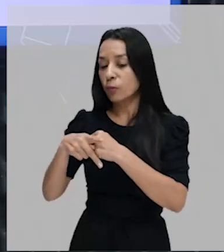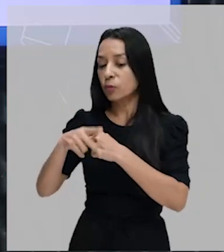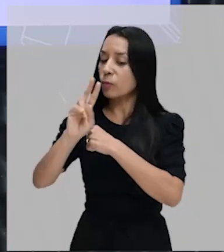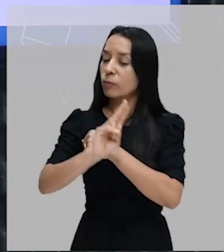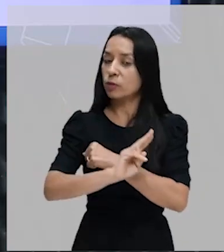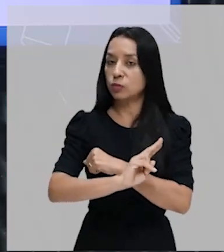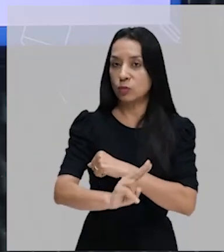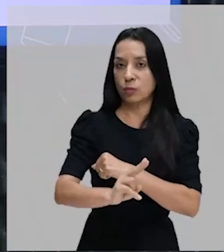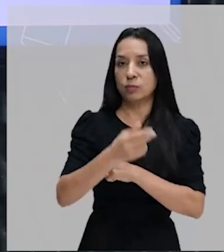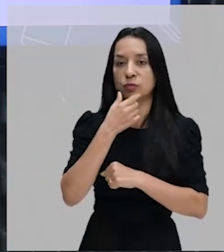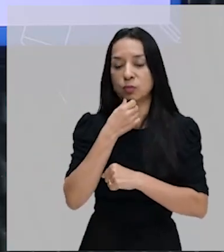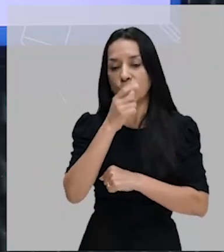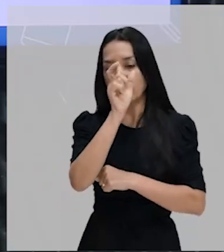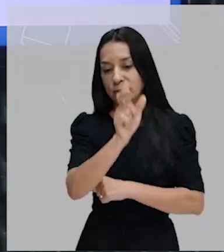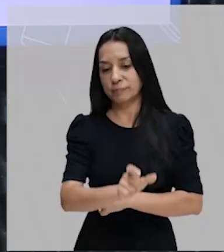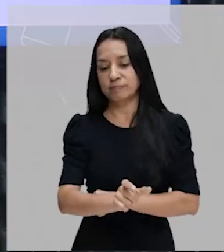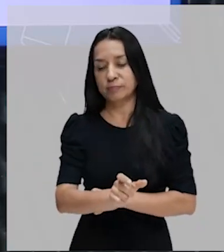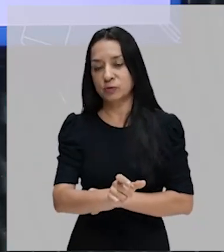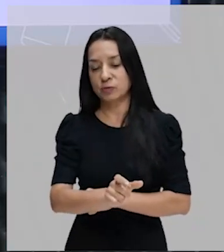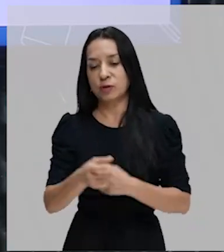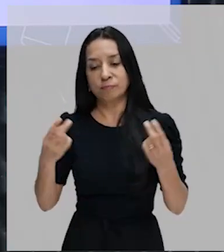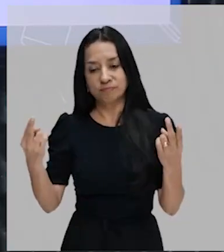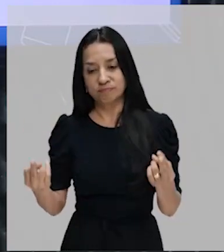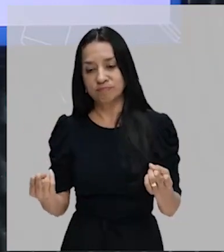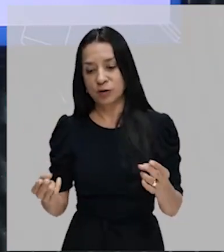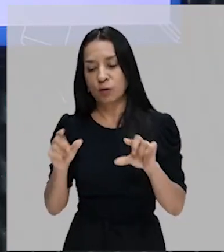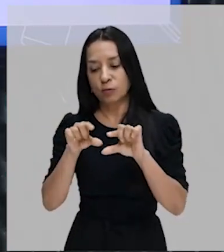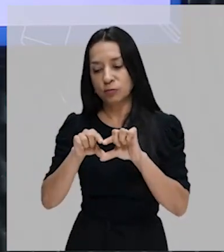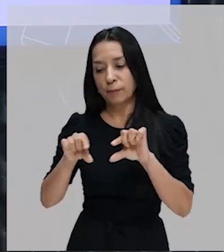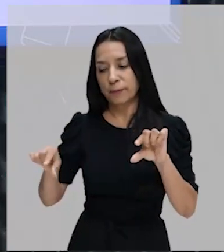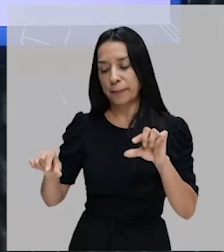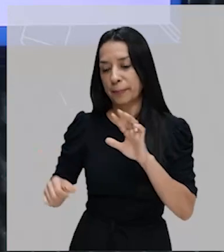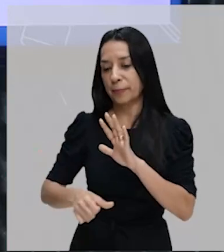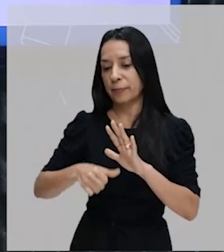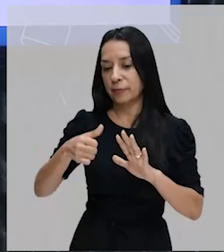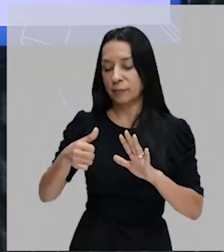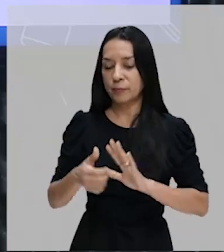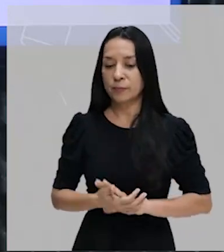o nome Fernando na primeira oração. Então, olha só.